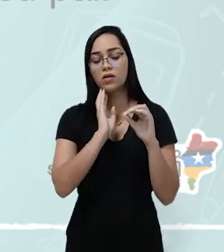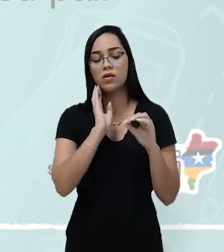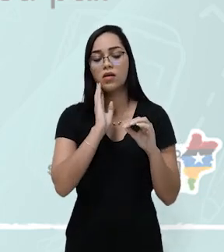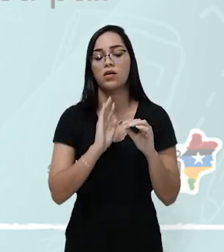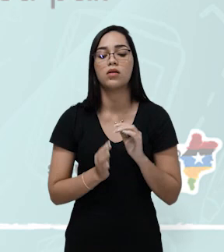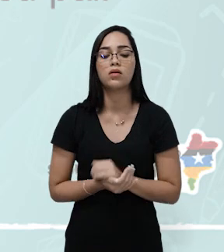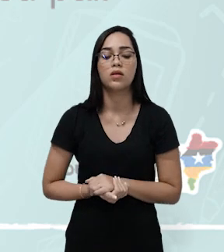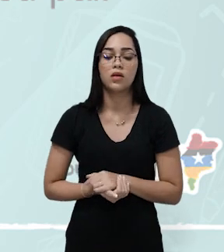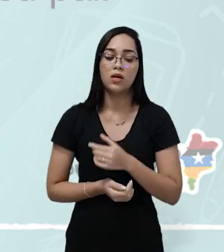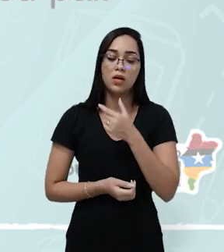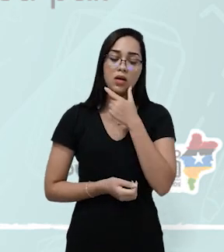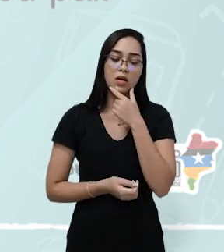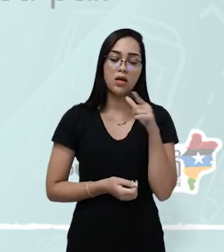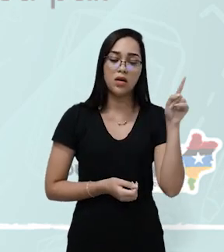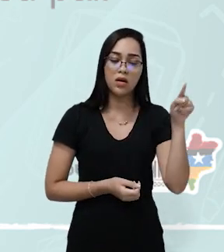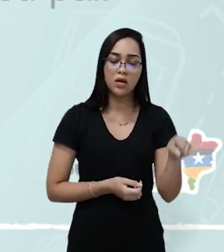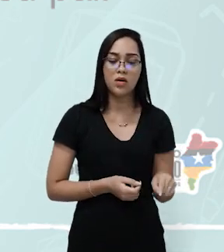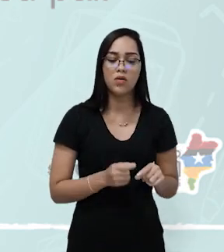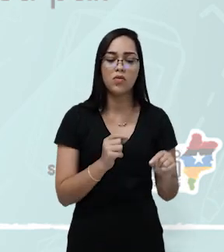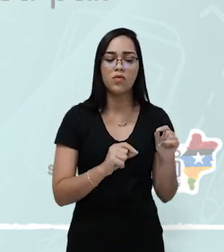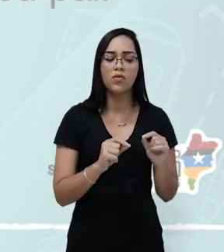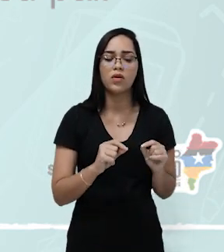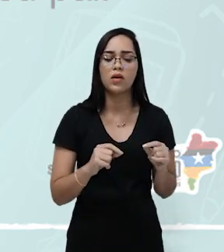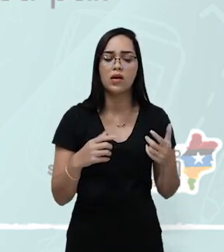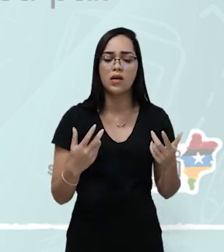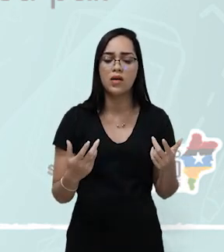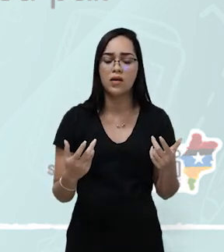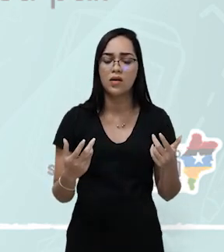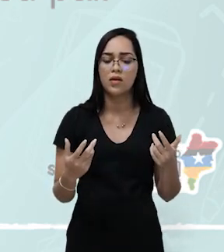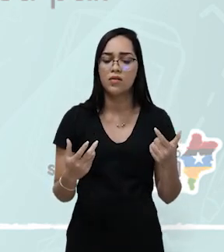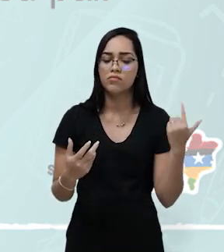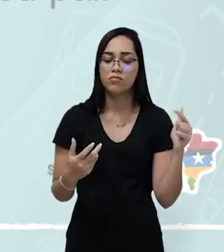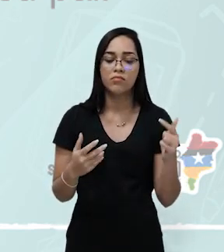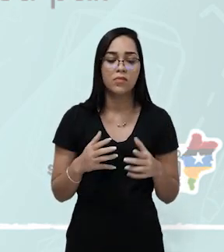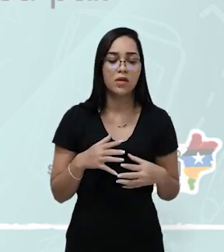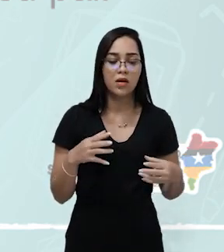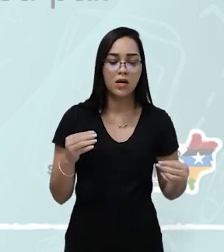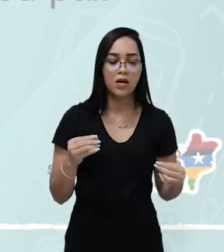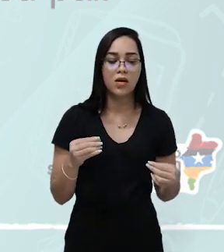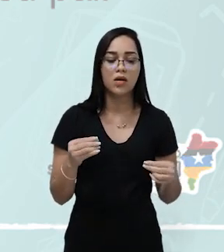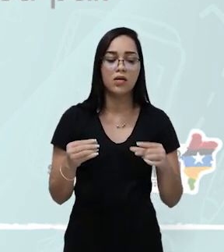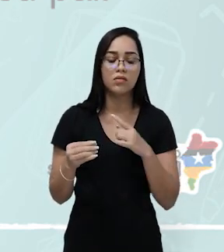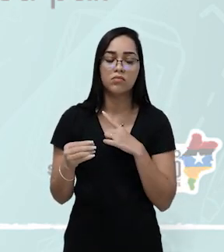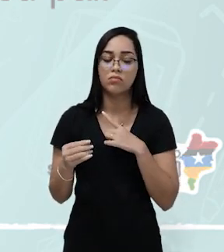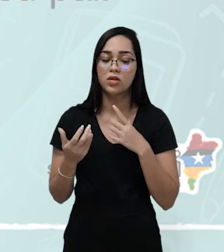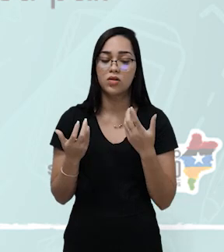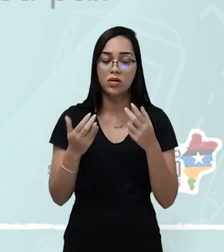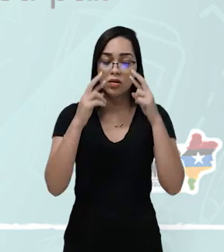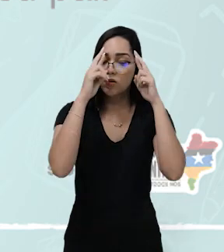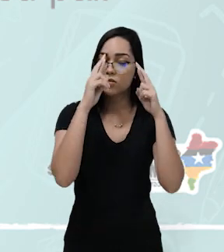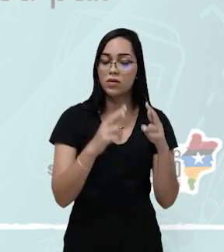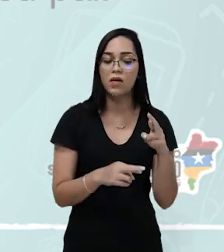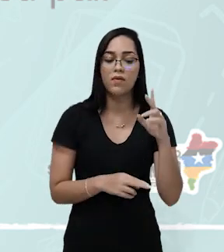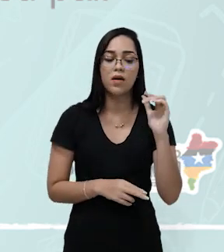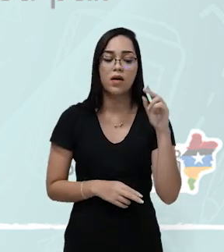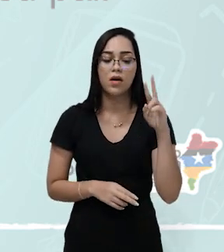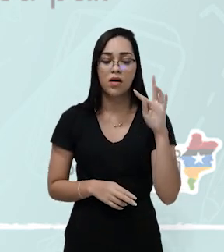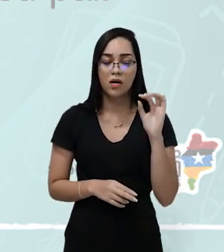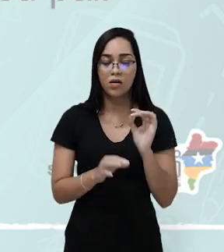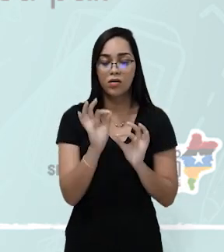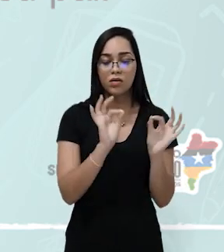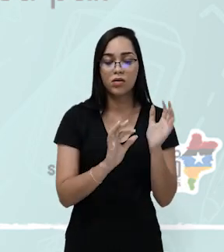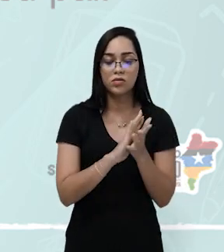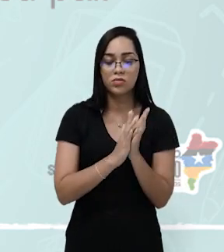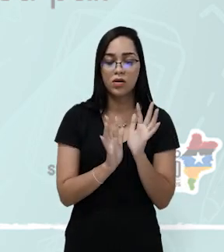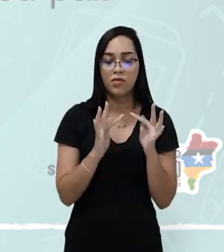de Loredano. Este era um homem desalmado que abusava da cordialidade de Dom Antônio e